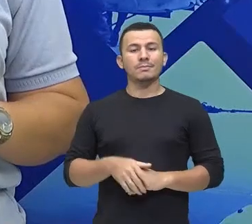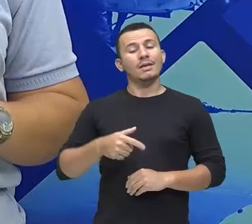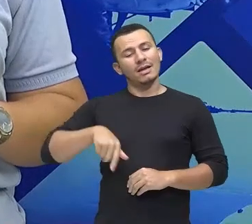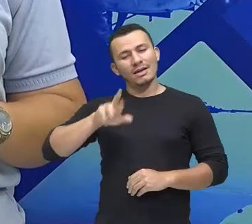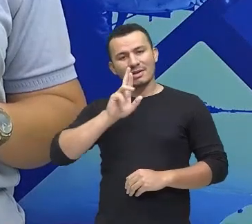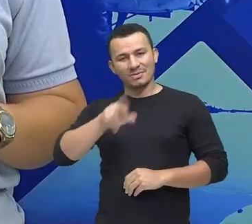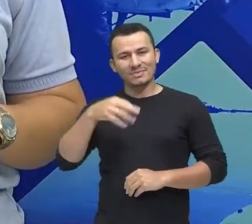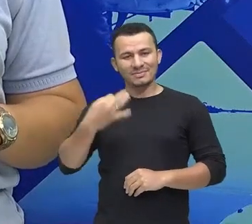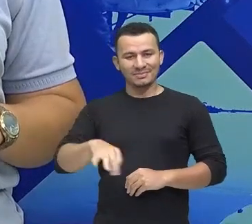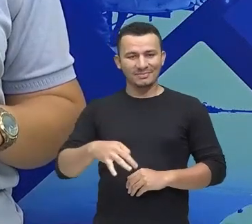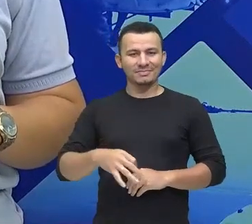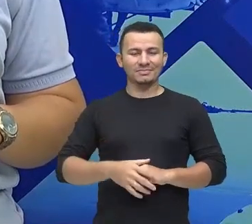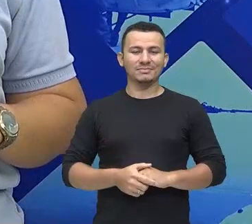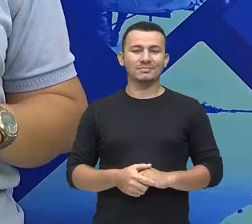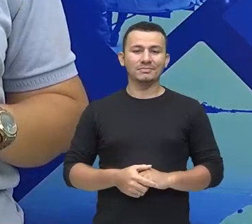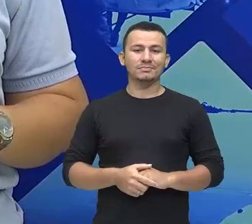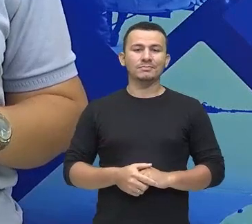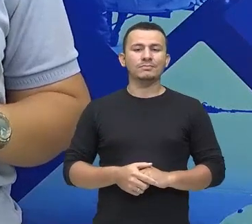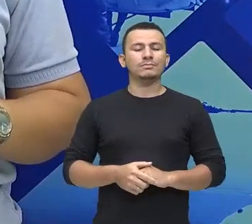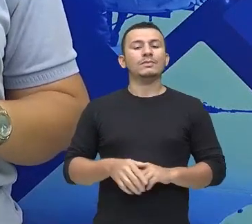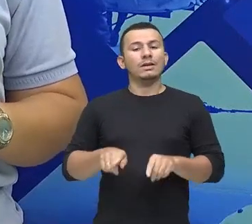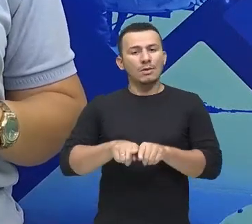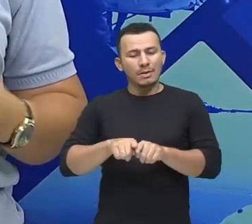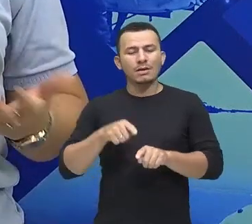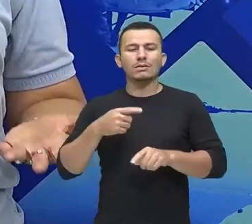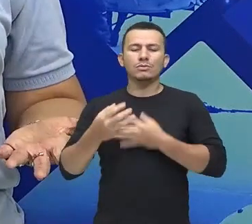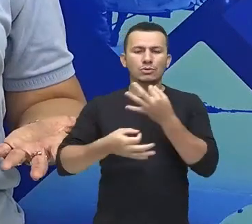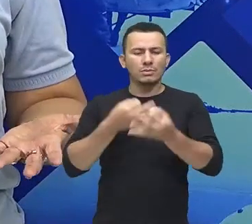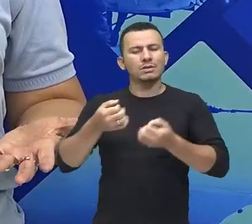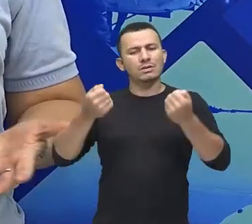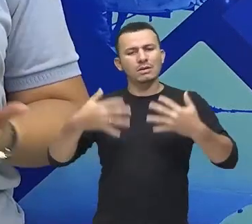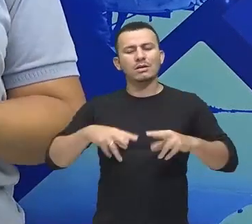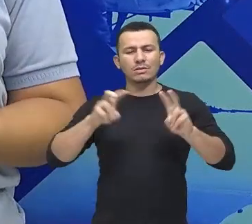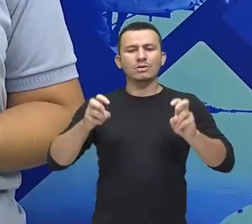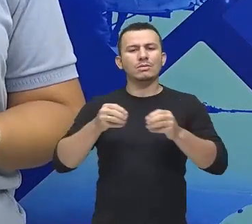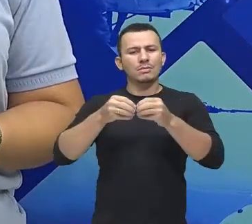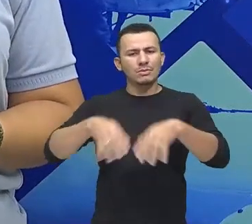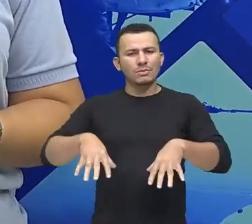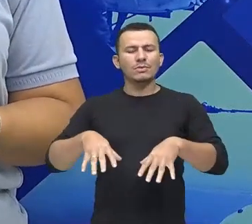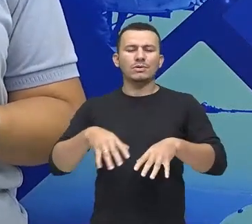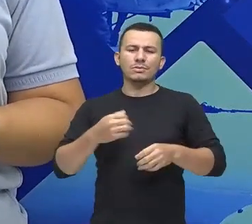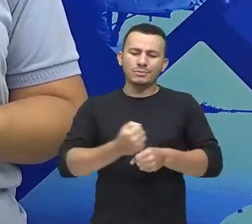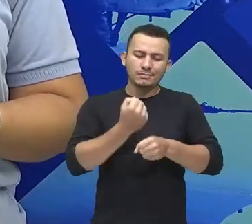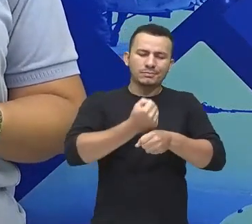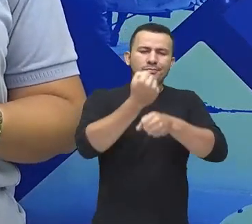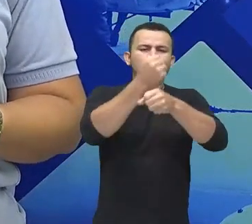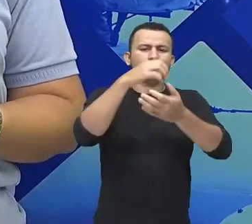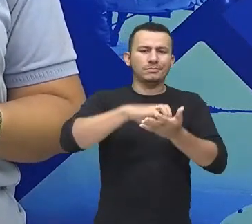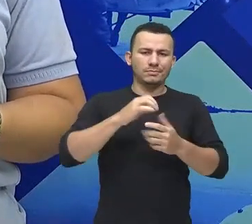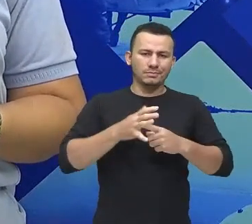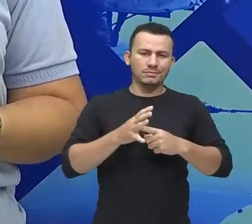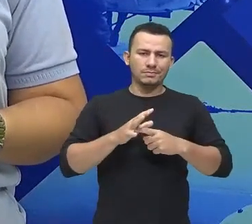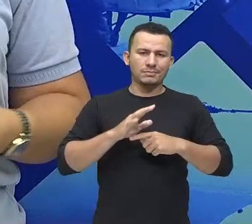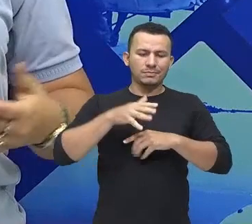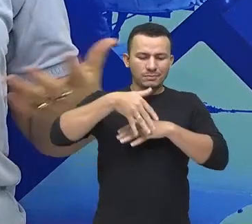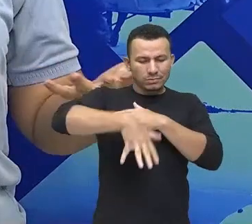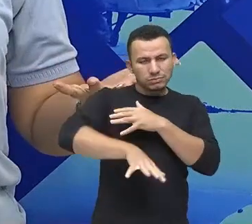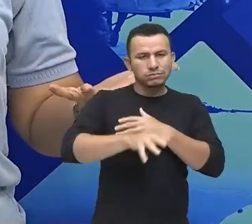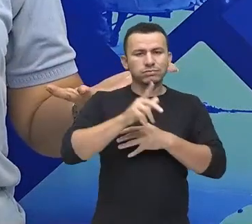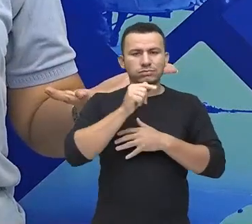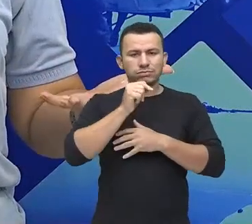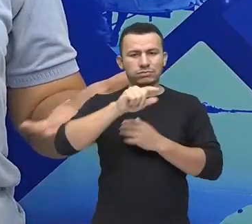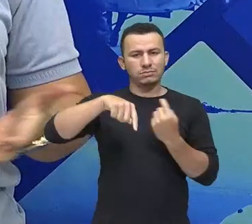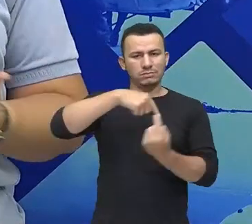a resposta, né? E a gente comentando sobre os impactos causados nas construções de usinas hidrelétricas.